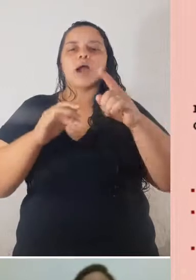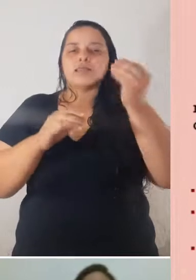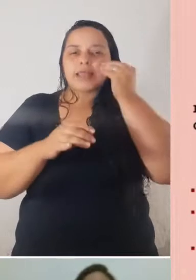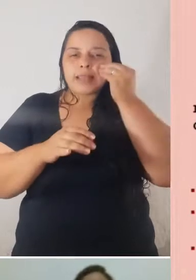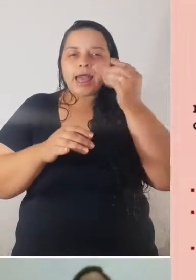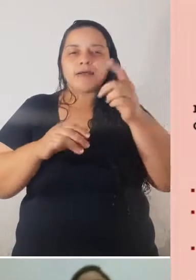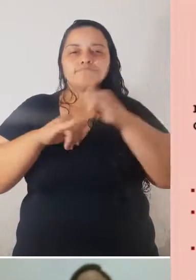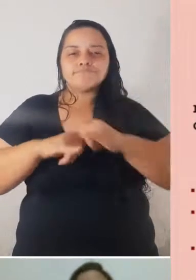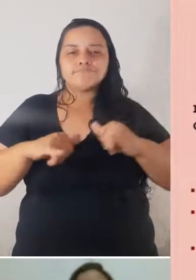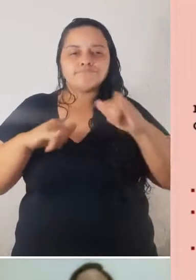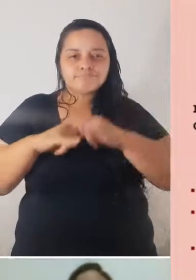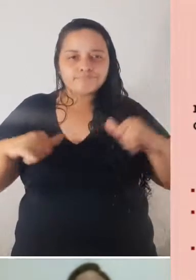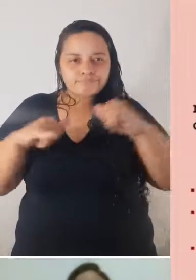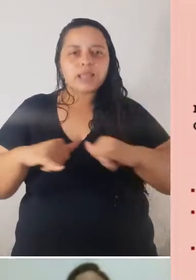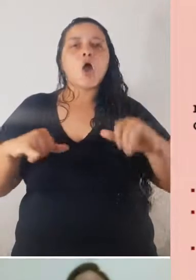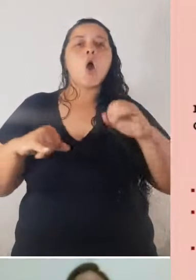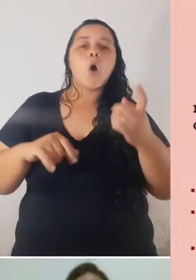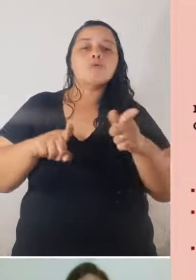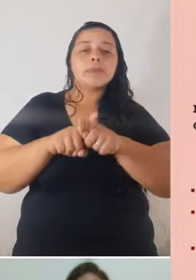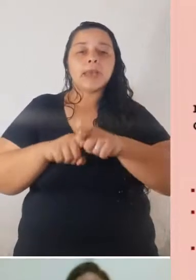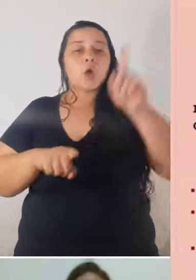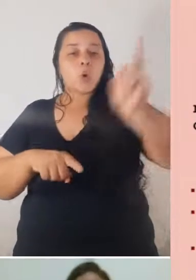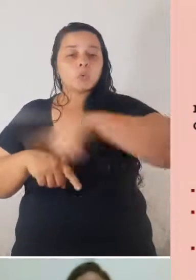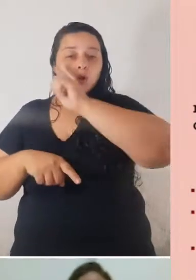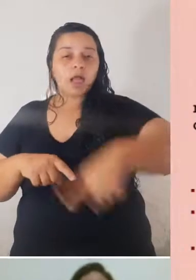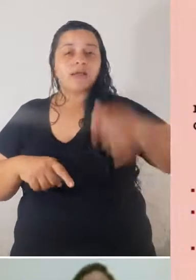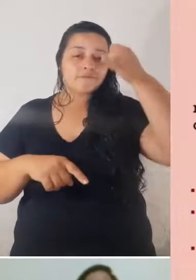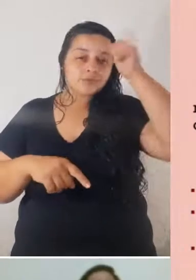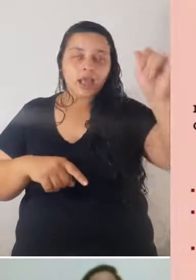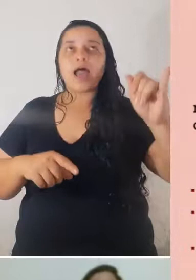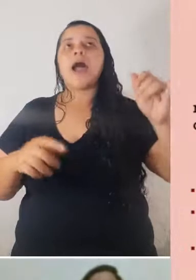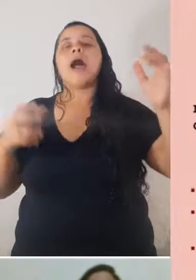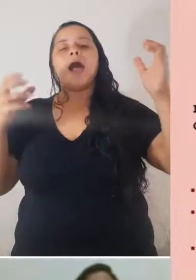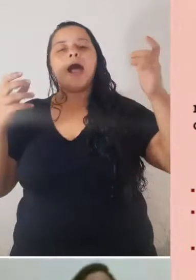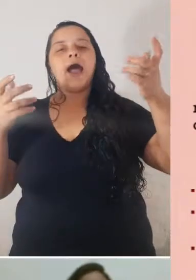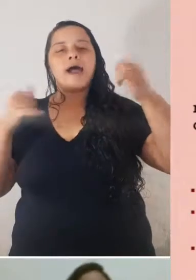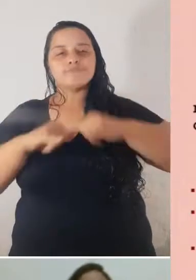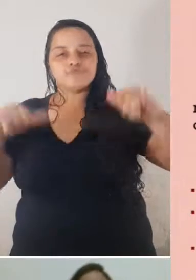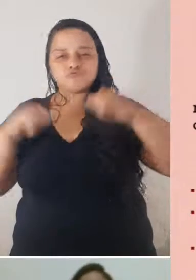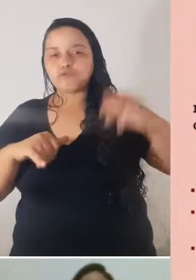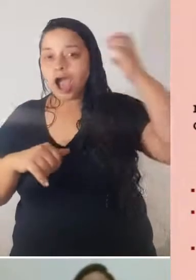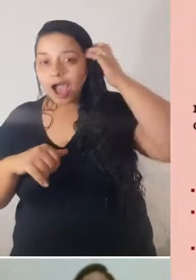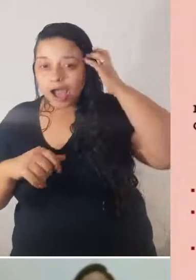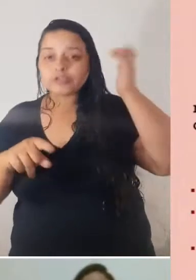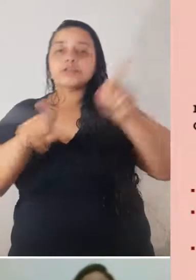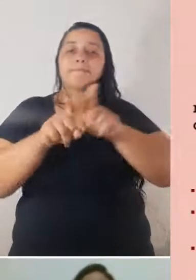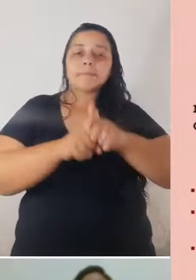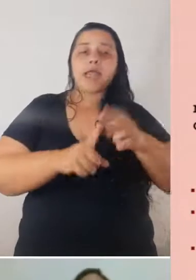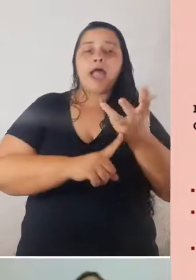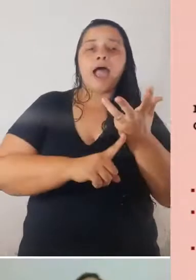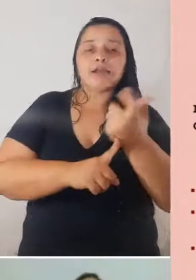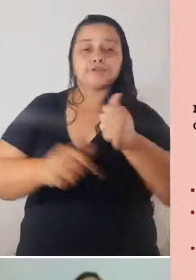e supervisionar os meios de comunicação de massa, principalmente o rádio, e as produções artísticas e